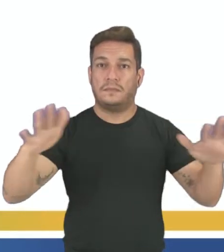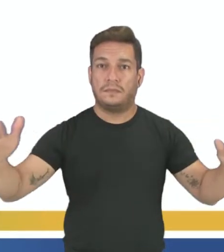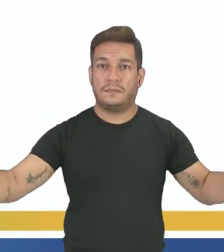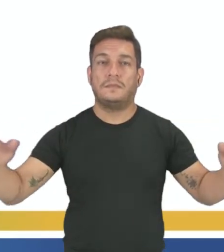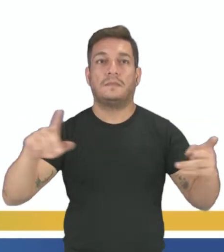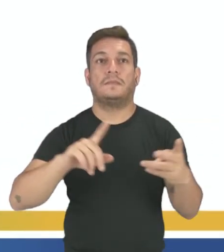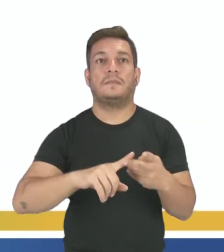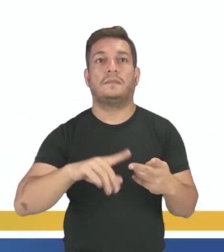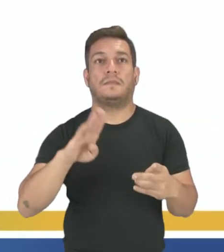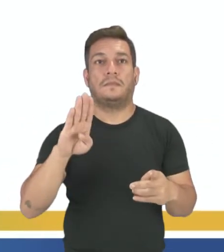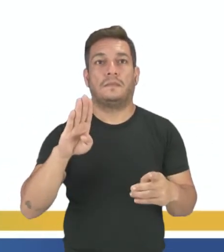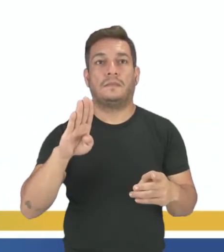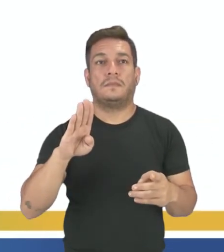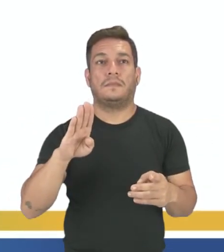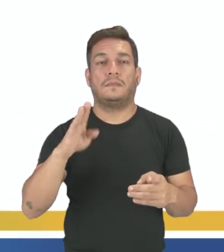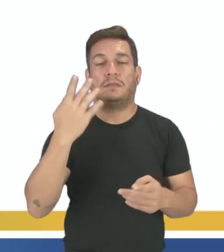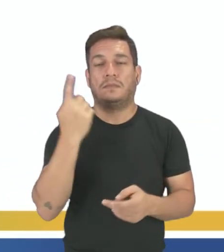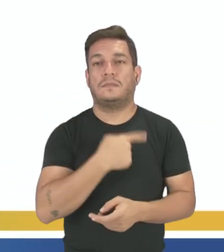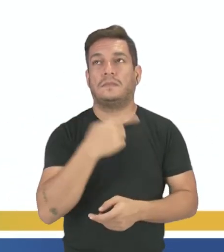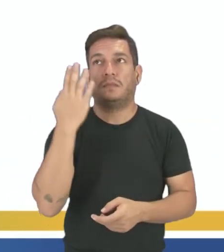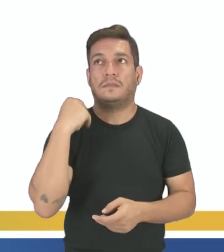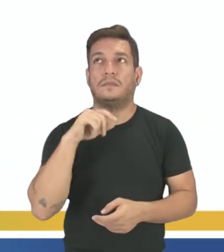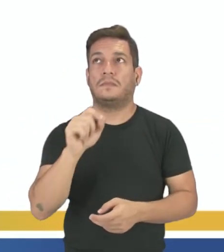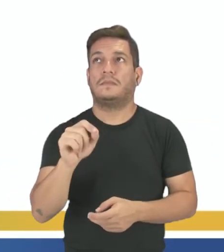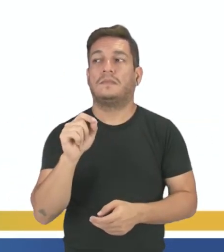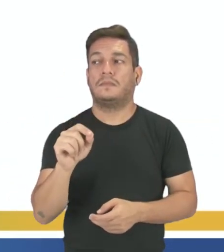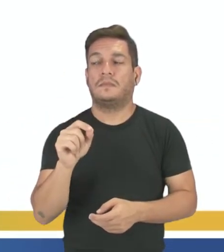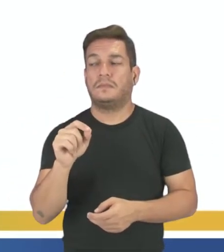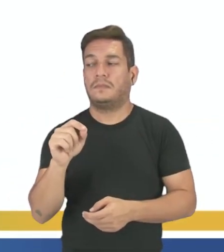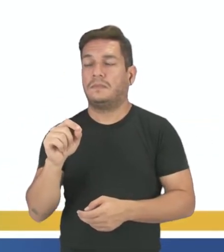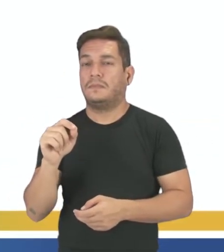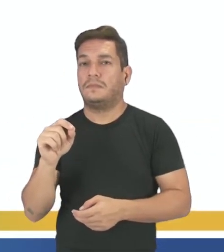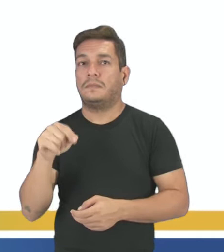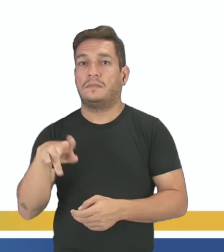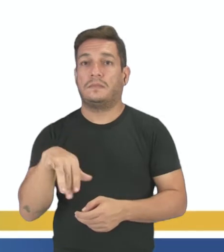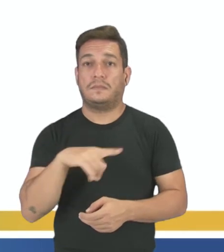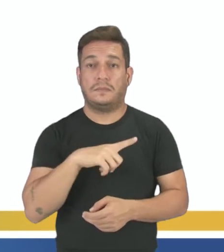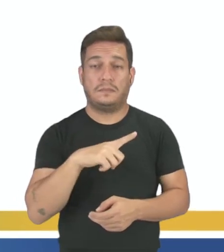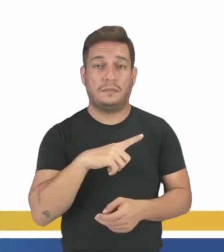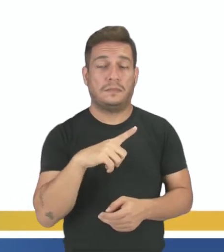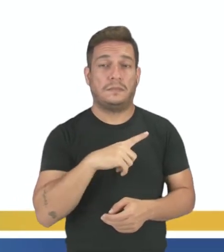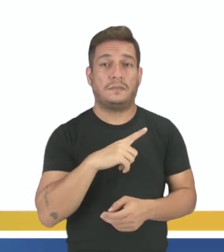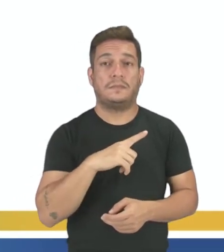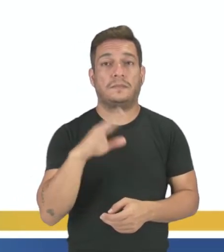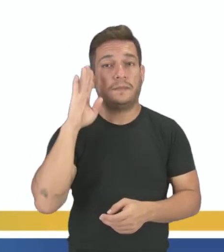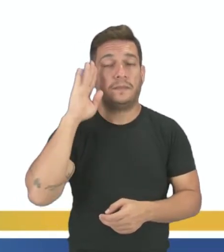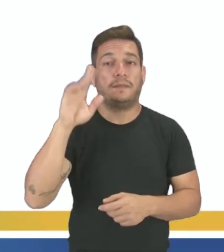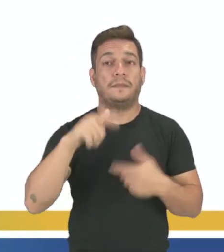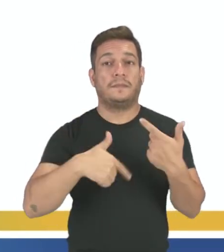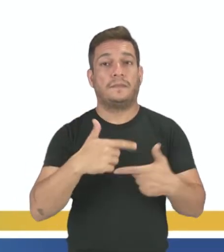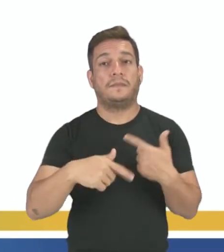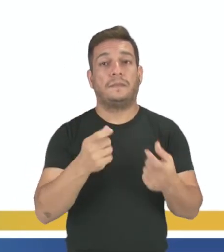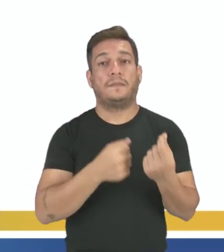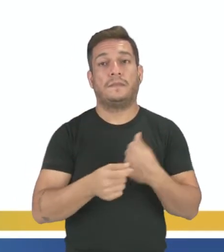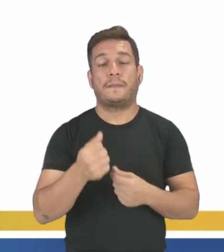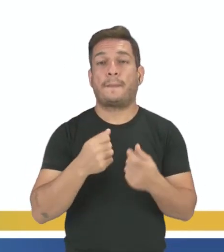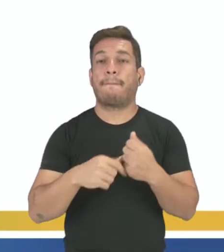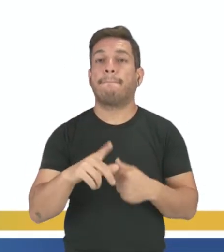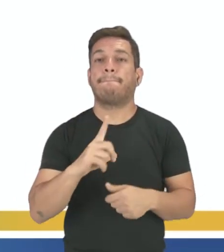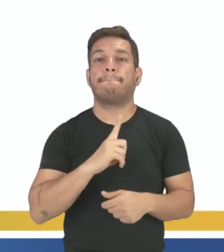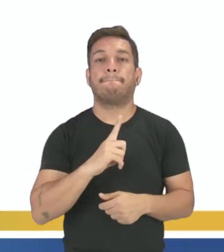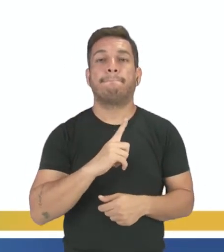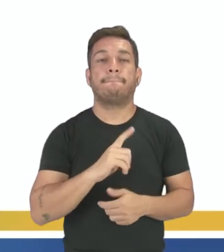áreas litorâneas. Nós sabemos que quem teve a principal atividade econômica que